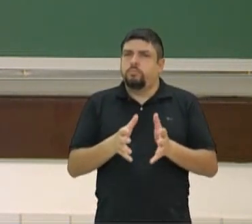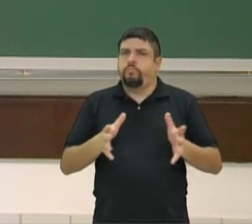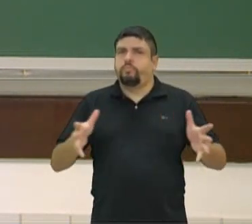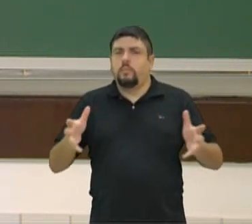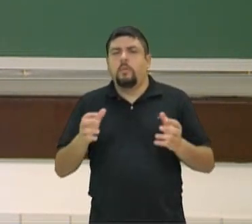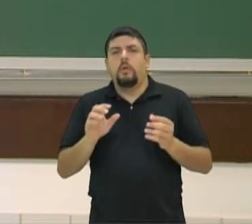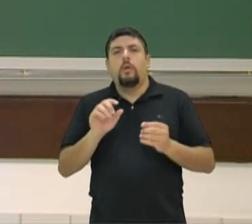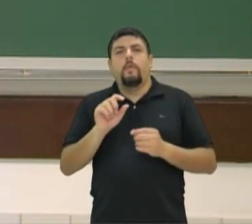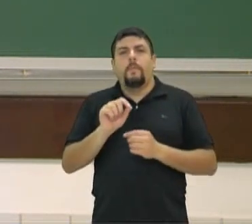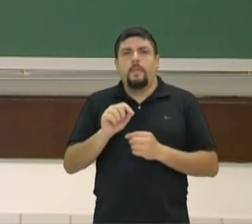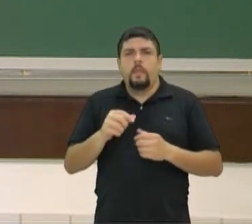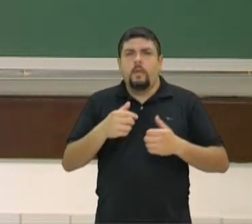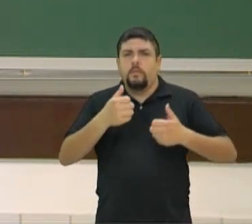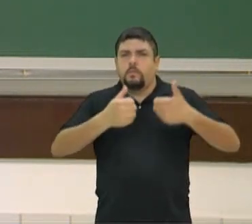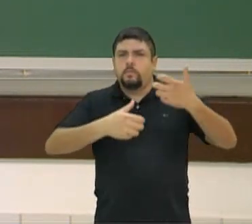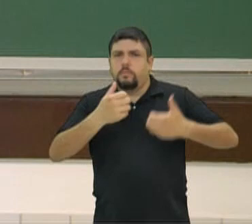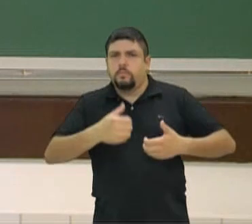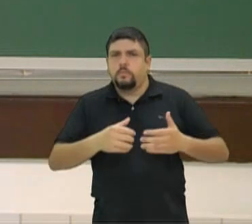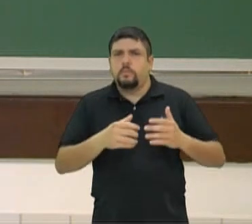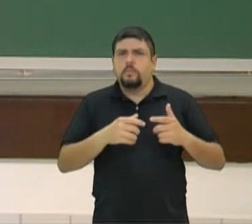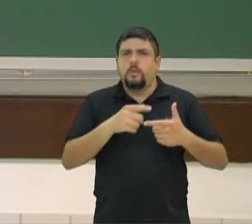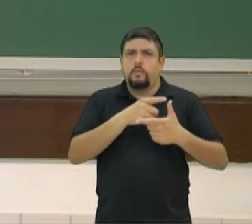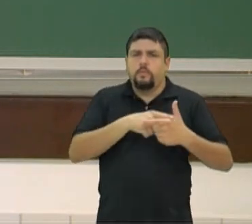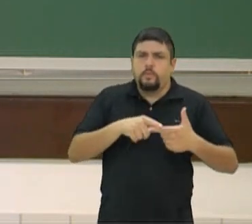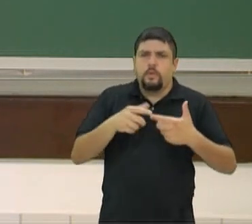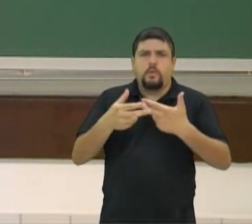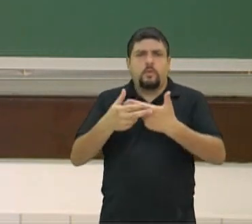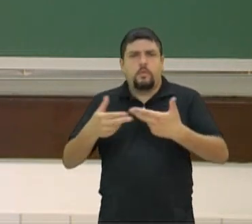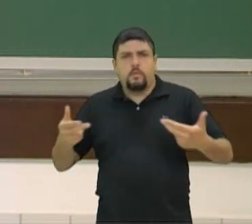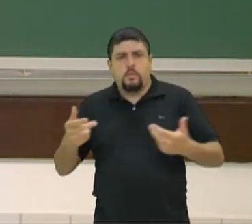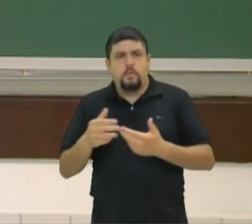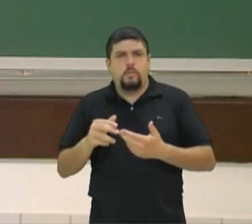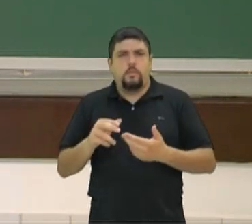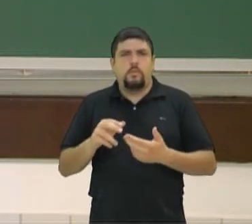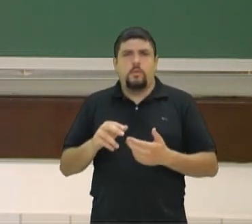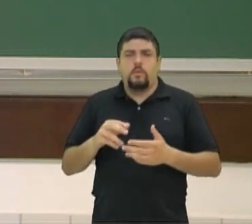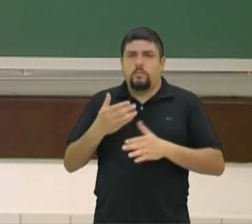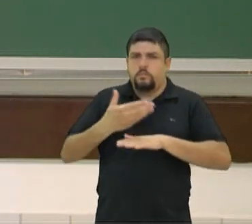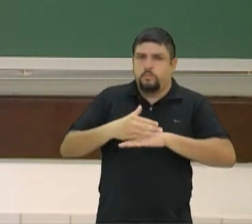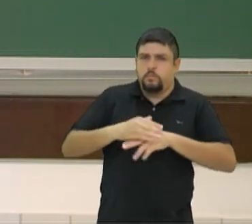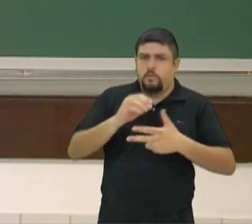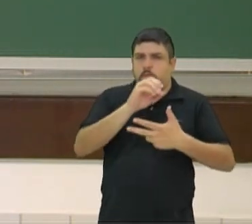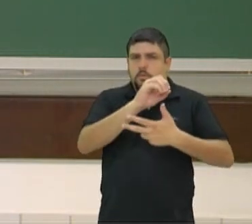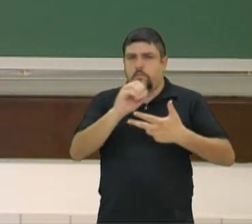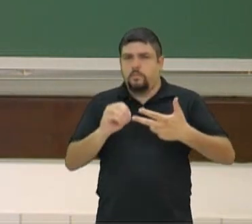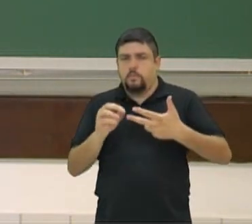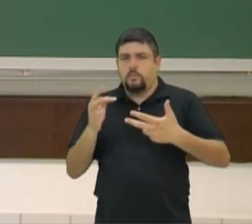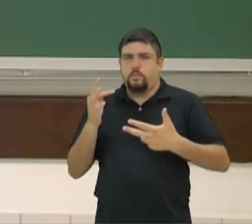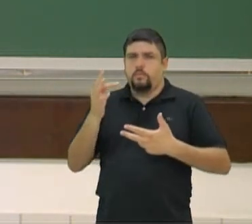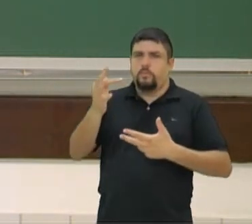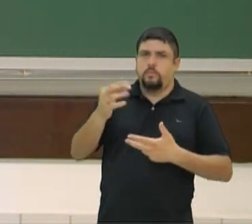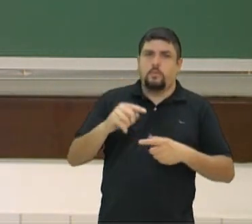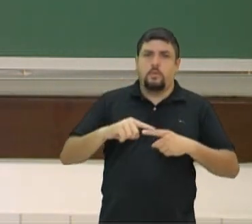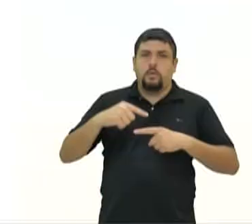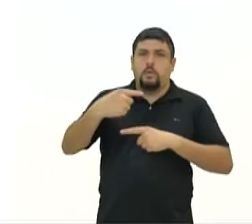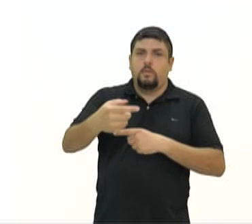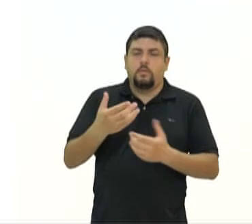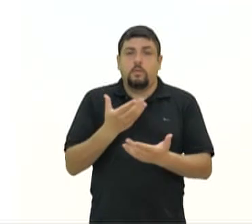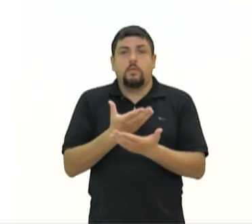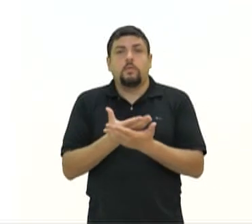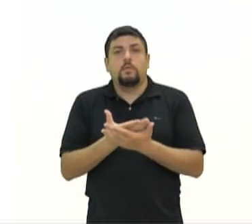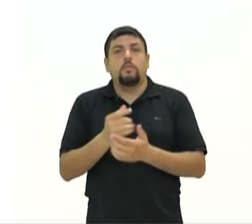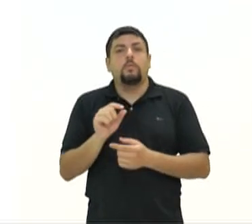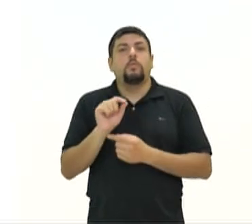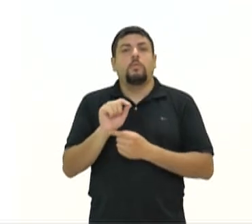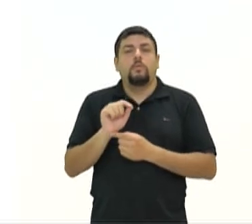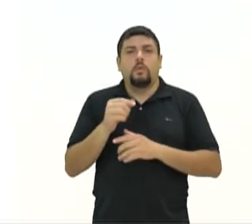complexo, ele fala de operações de um modo geral e prepara você para o Enem com certeza. O que nós vamos ver na próxima aula? Na próxima